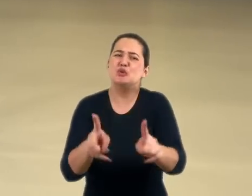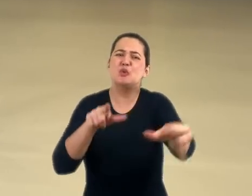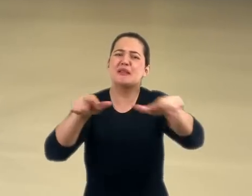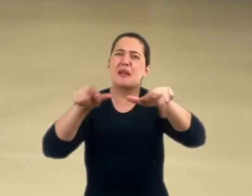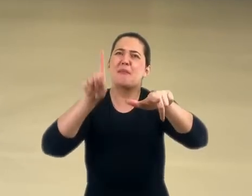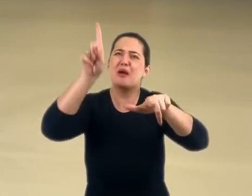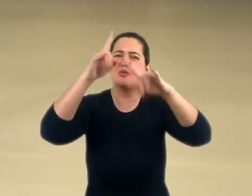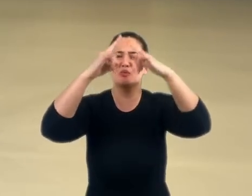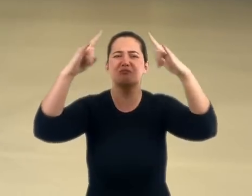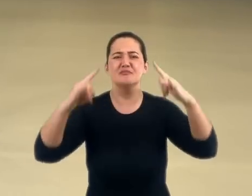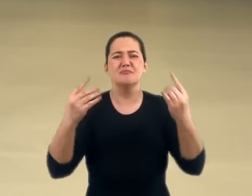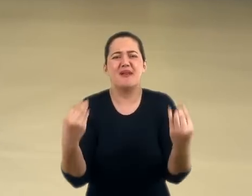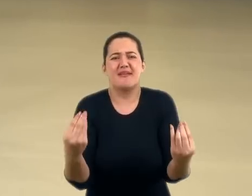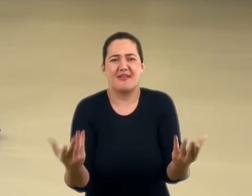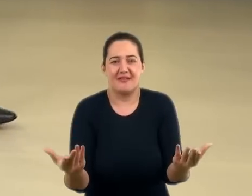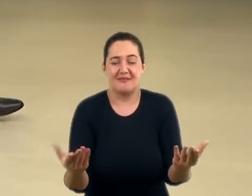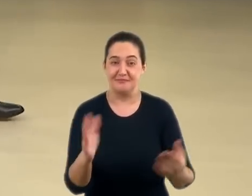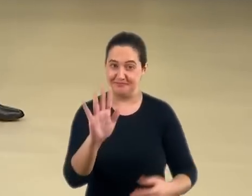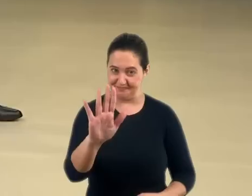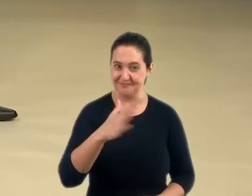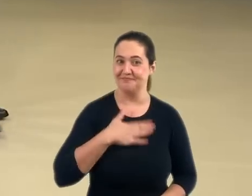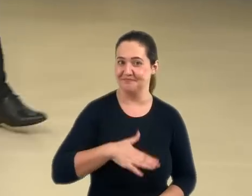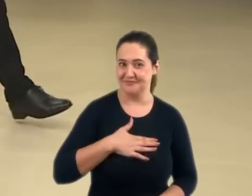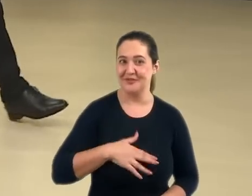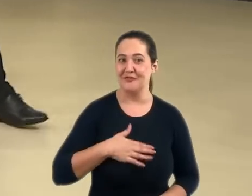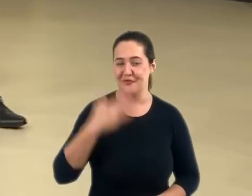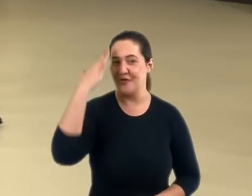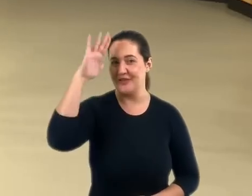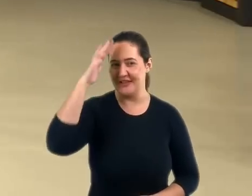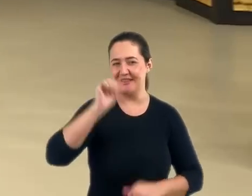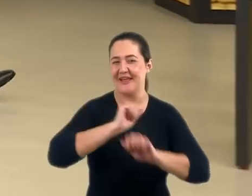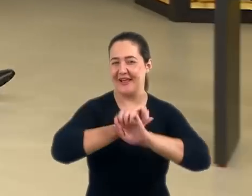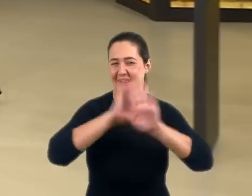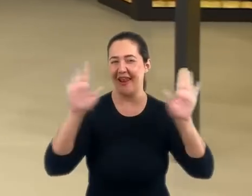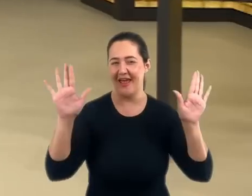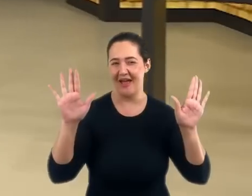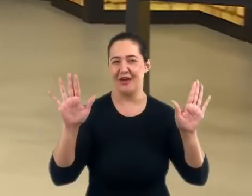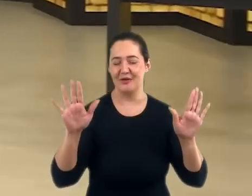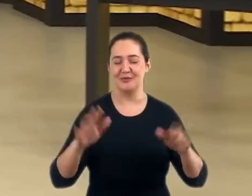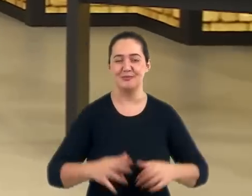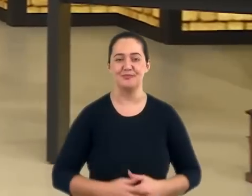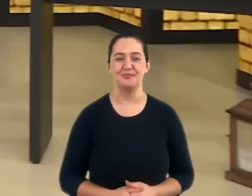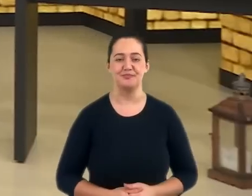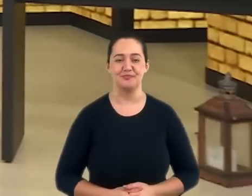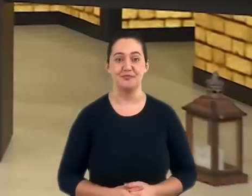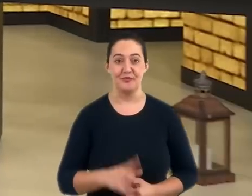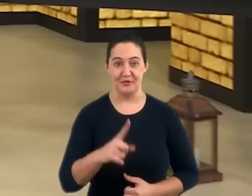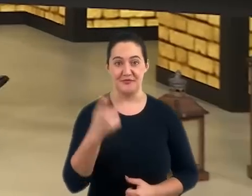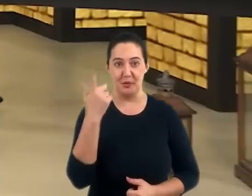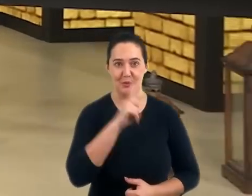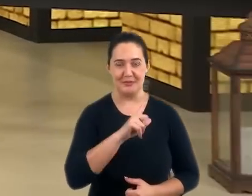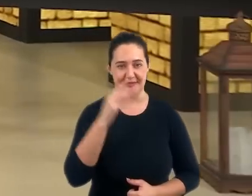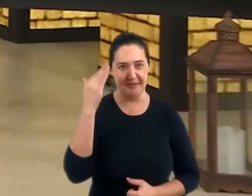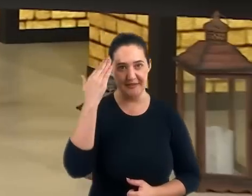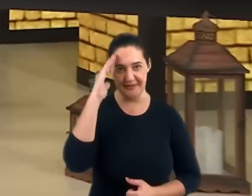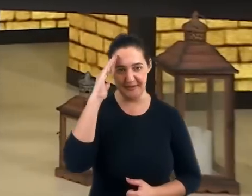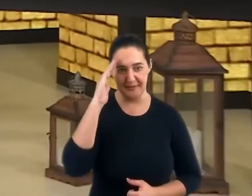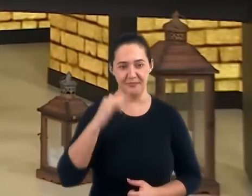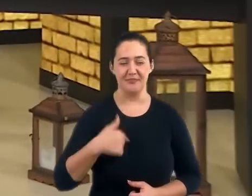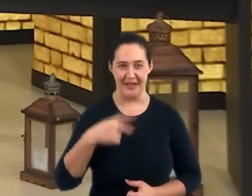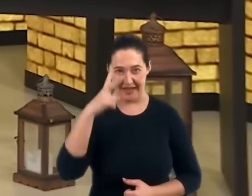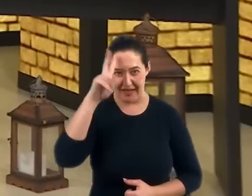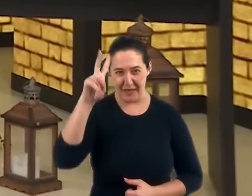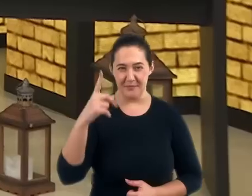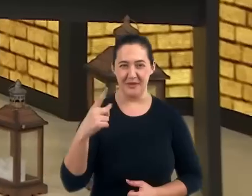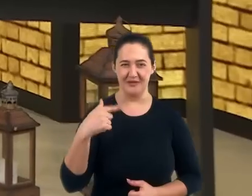santuário celestial? Vamos entender isto de uma maneira bem clara e legítima. Você vai compreender isso. Você lembra, eu mostrei